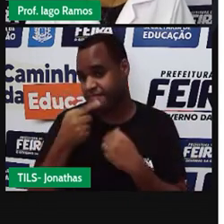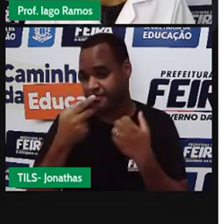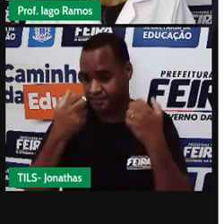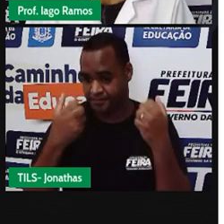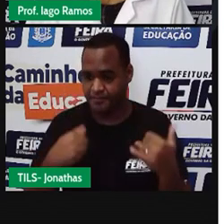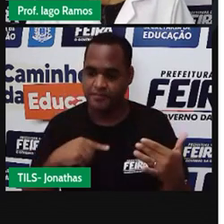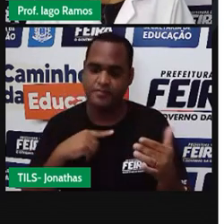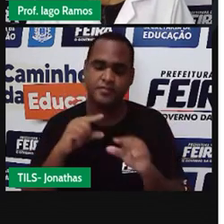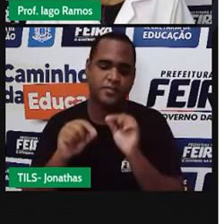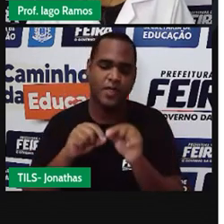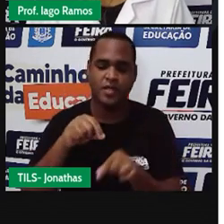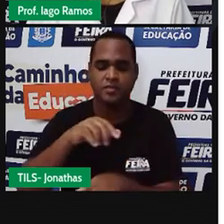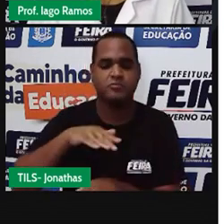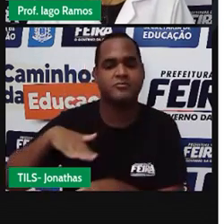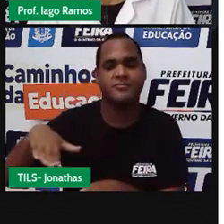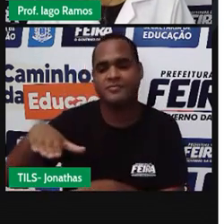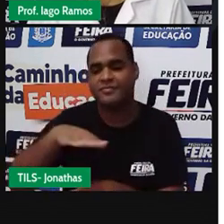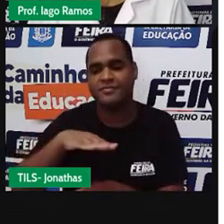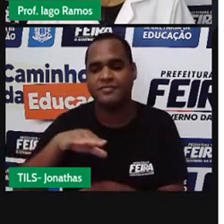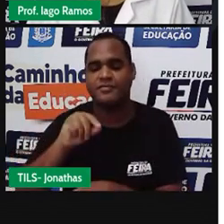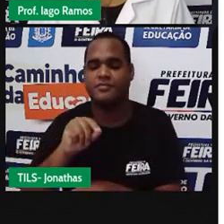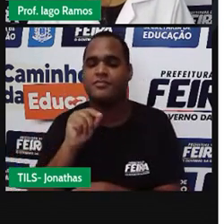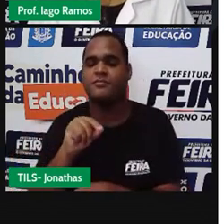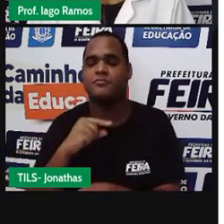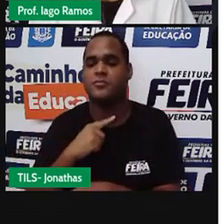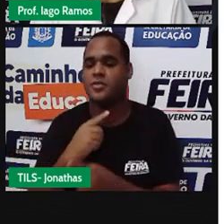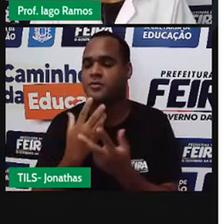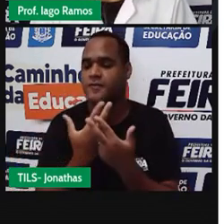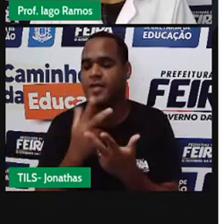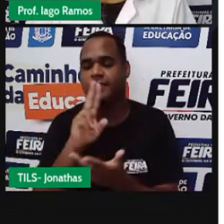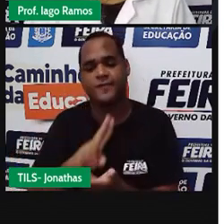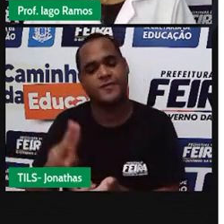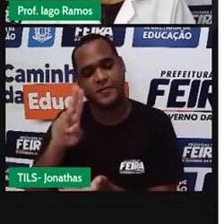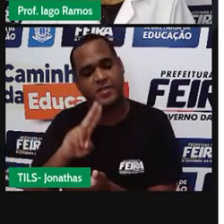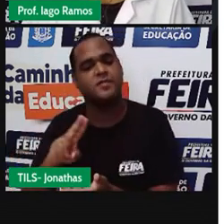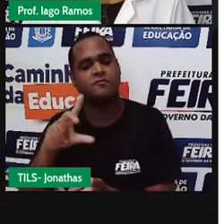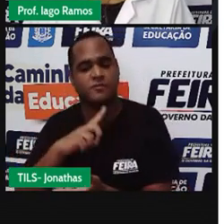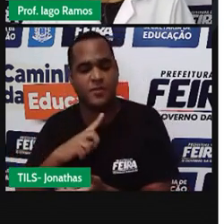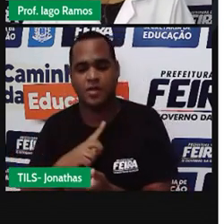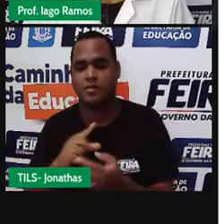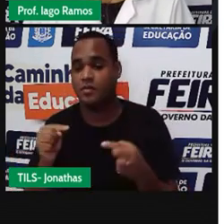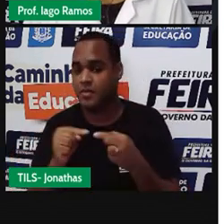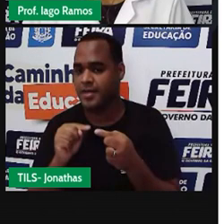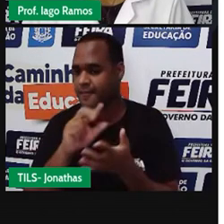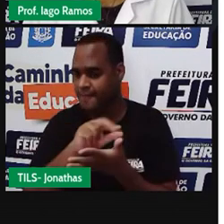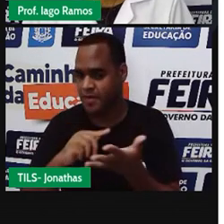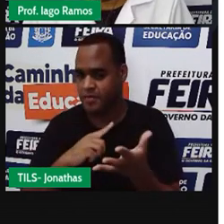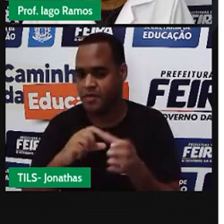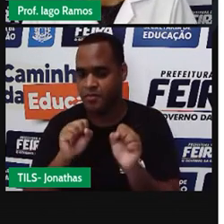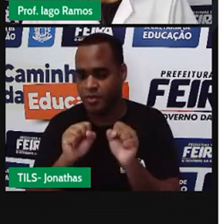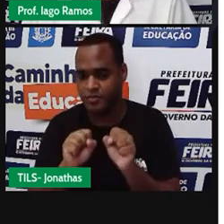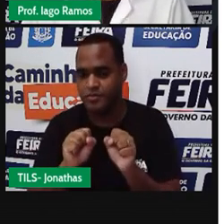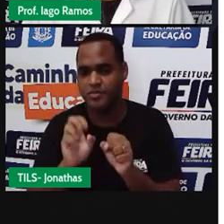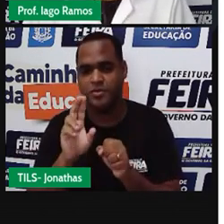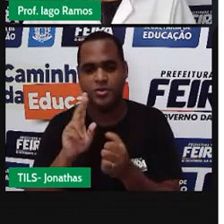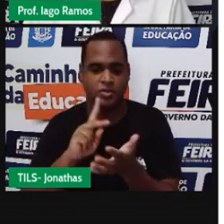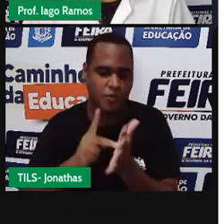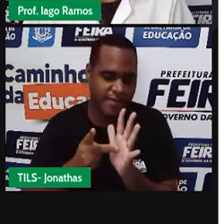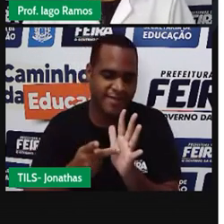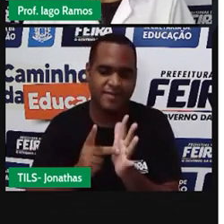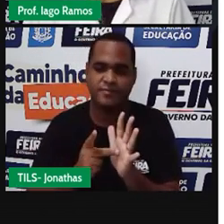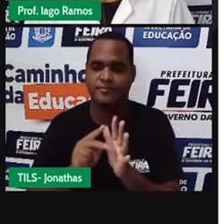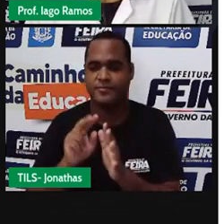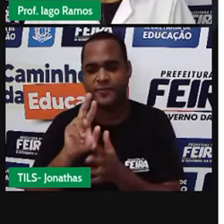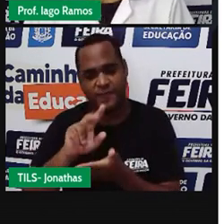chamado diária porque é muito muito muito utilizado em situações que envolvem geometria em